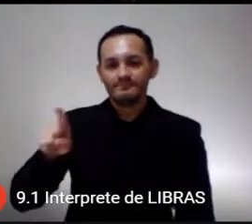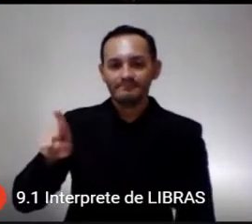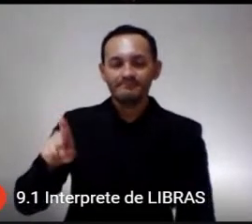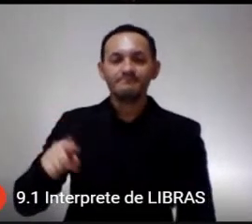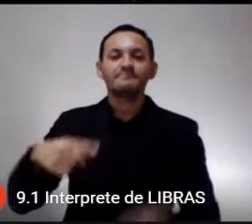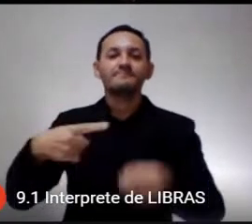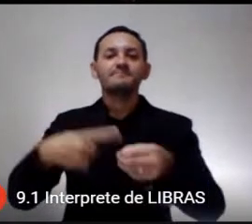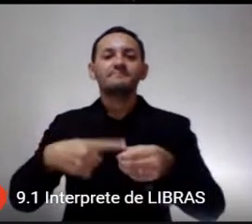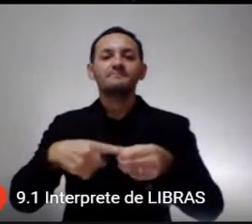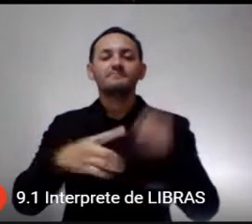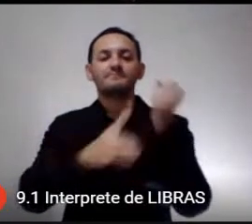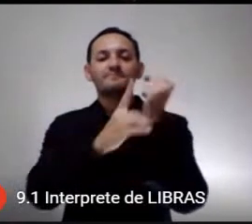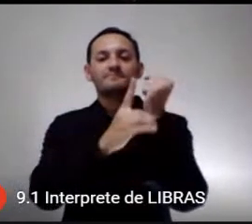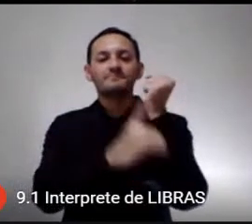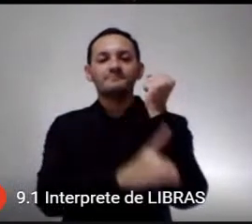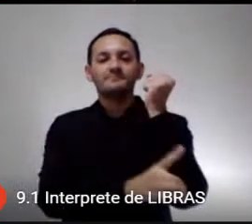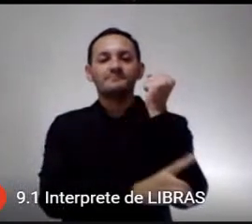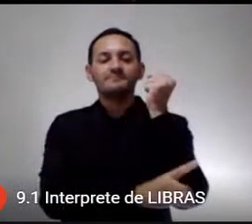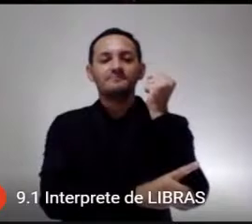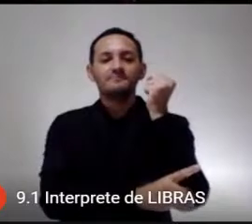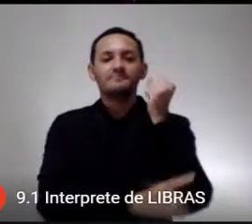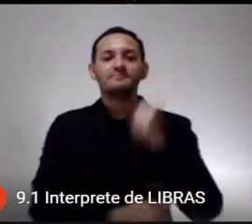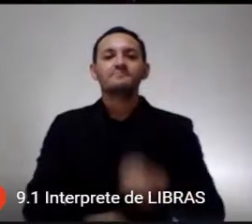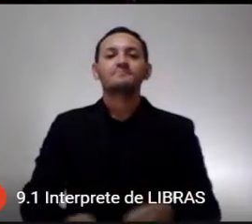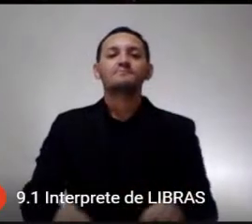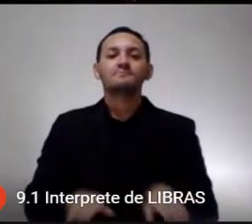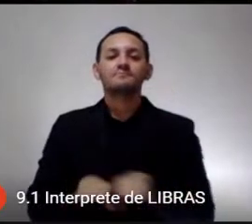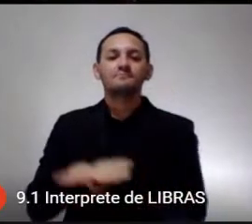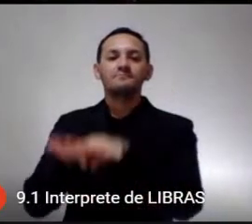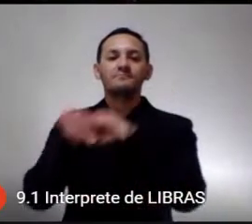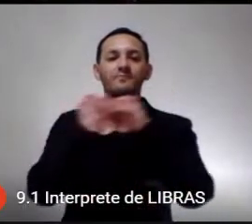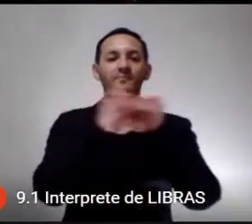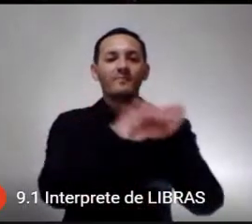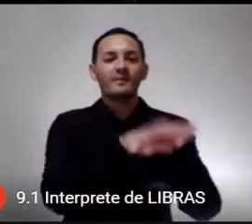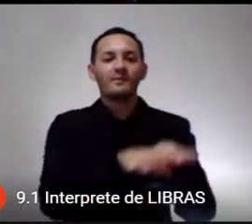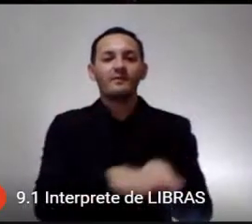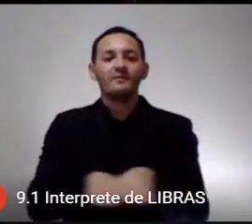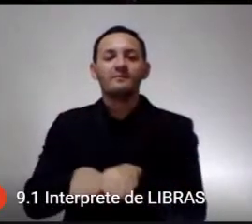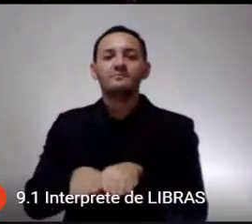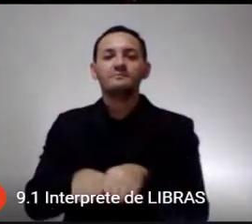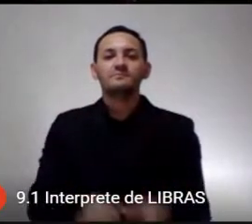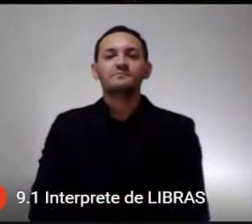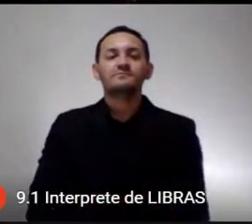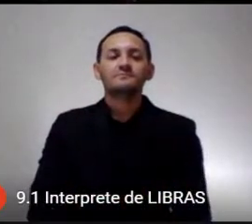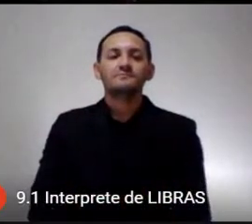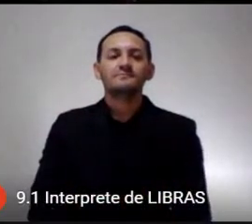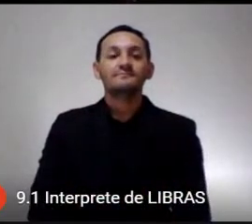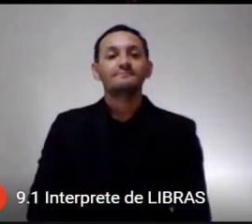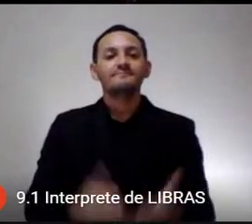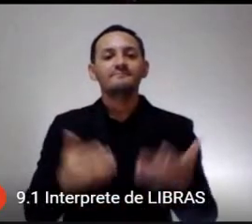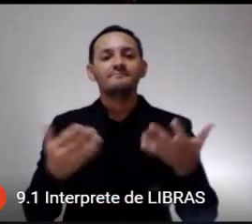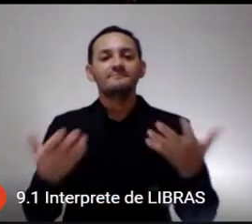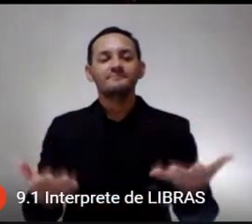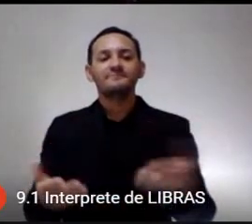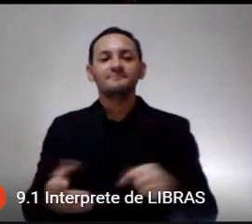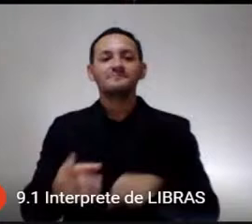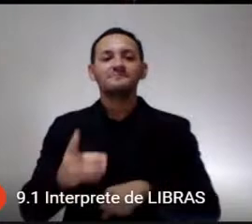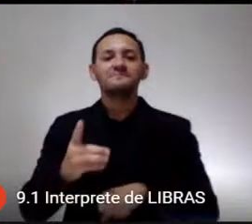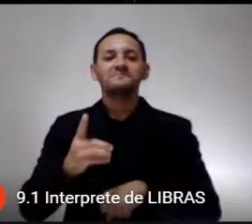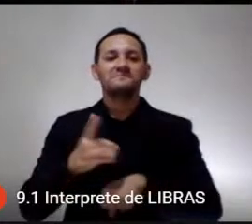da zona eleitoral de Dianópolis, não é isso? Unânime. Então, o doutor Soares